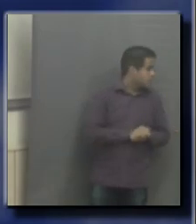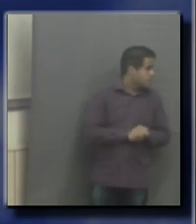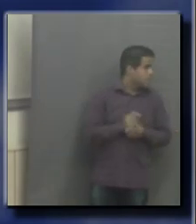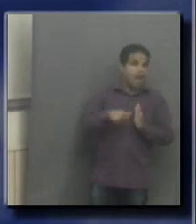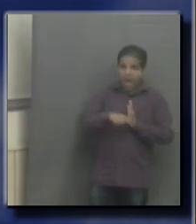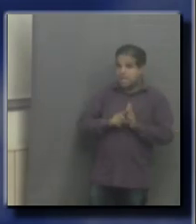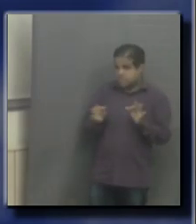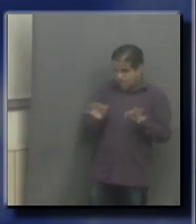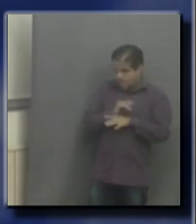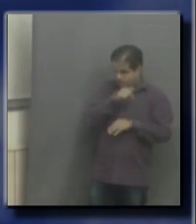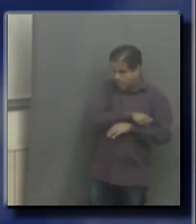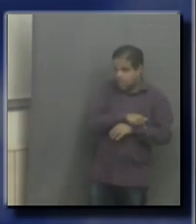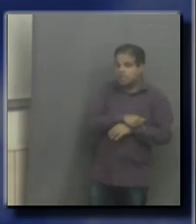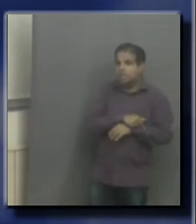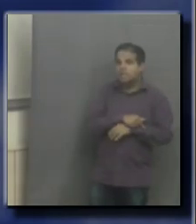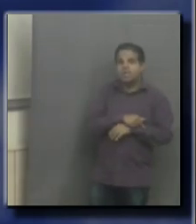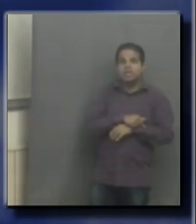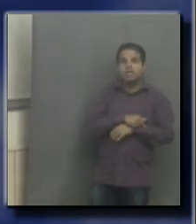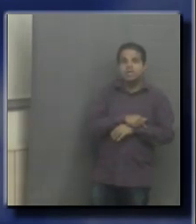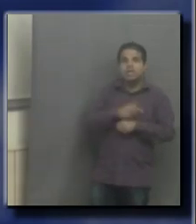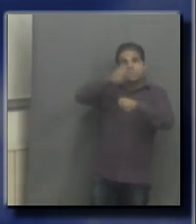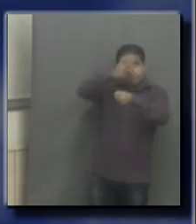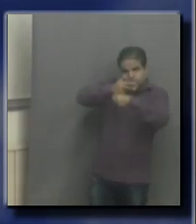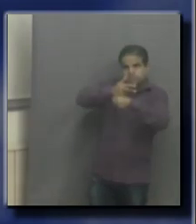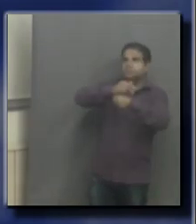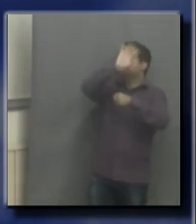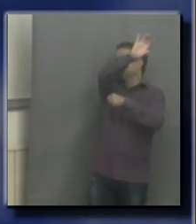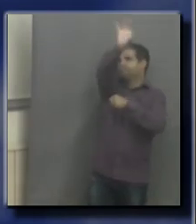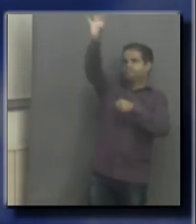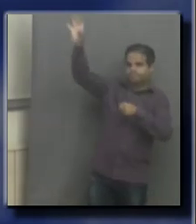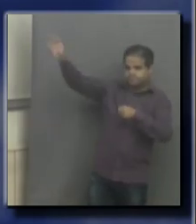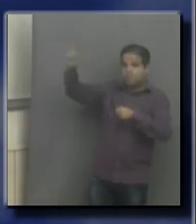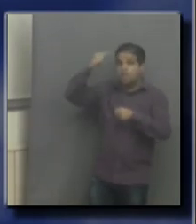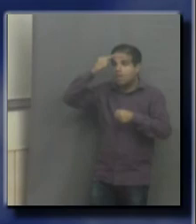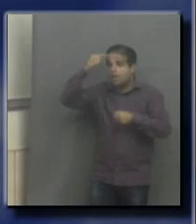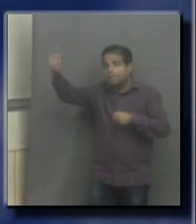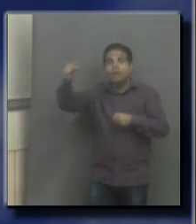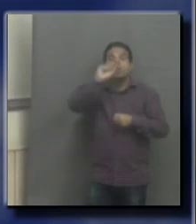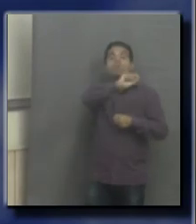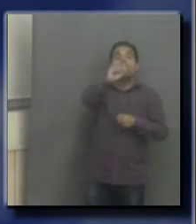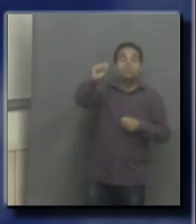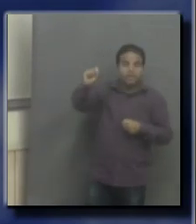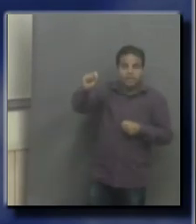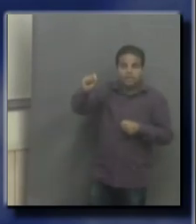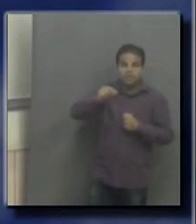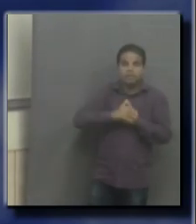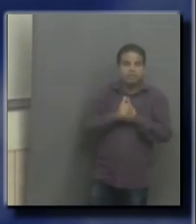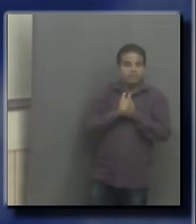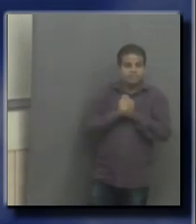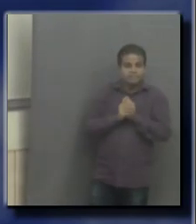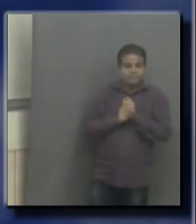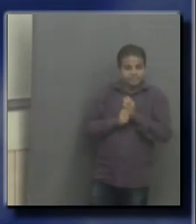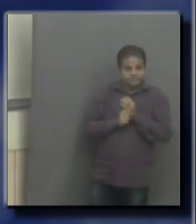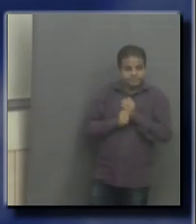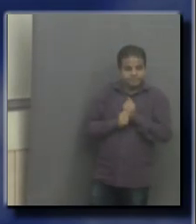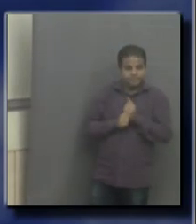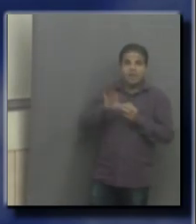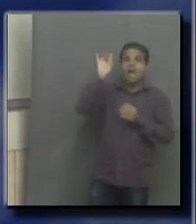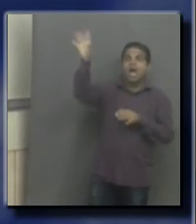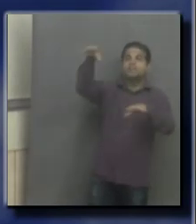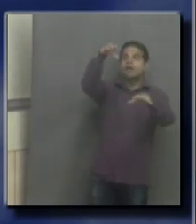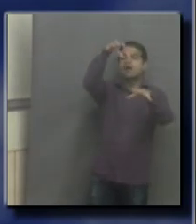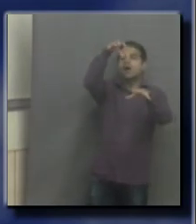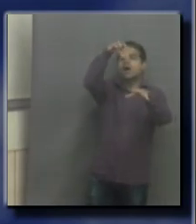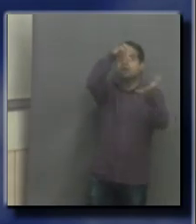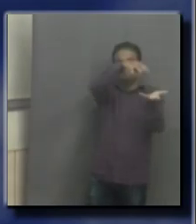antes de encerrar, né, a transmissão com os polos, né, então eu quero lembrar que cada polo,